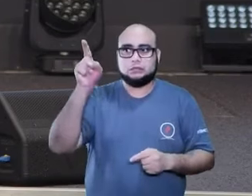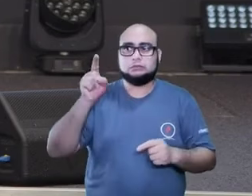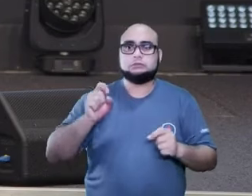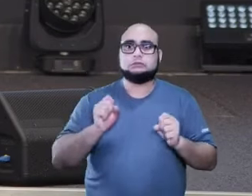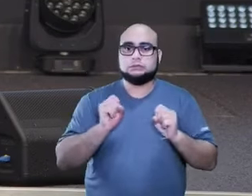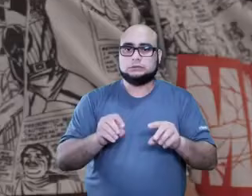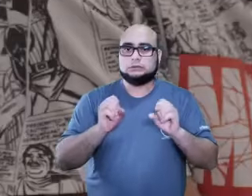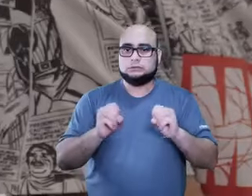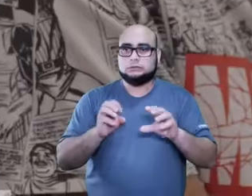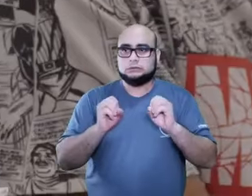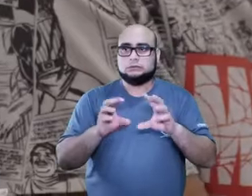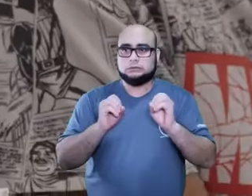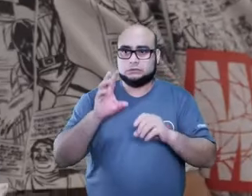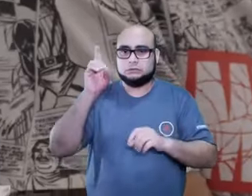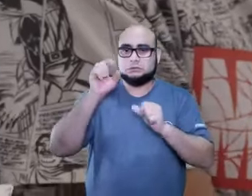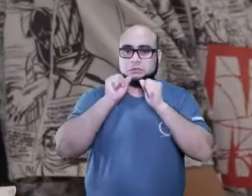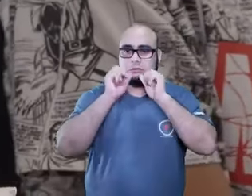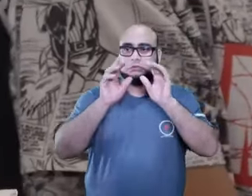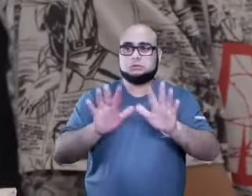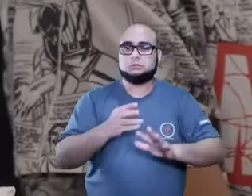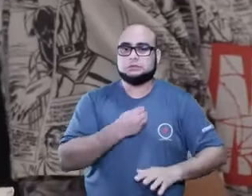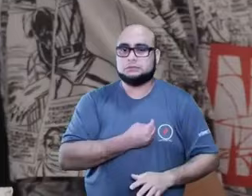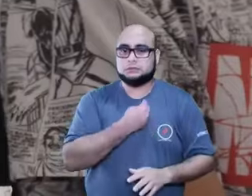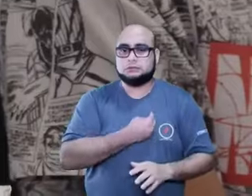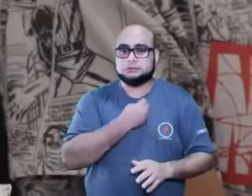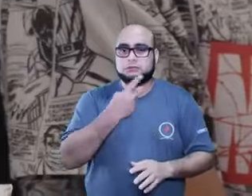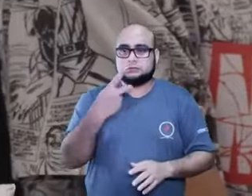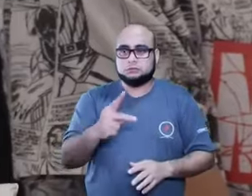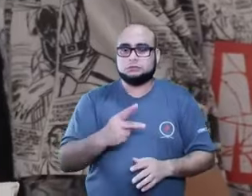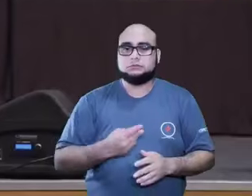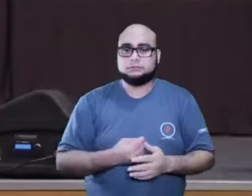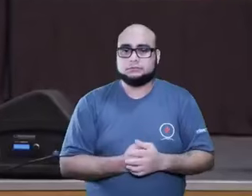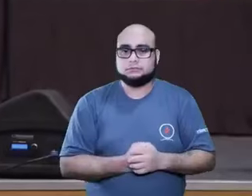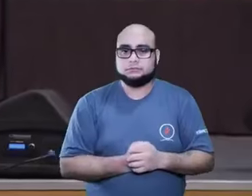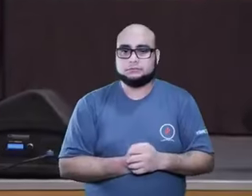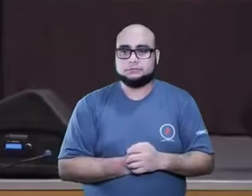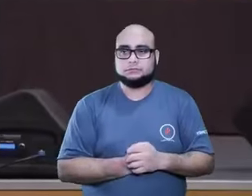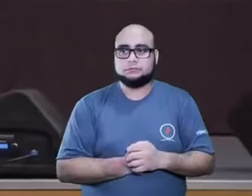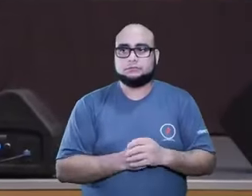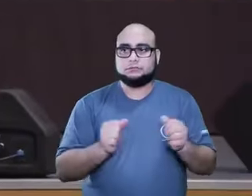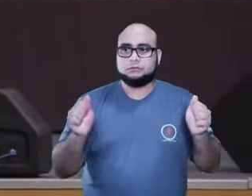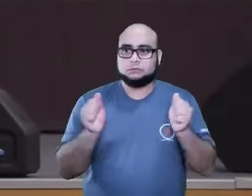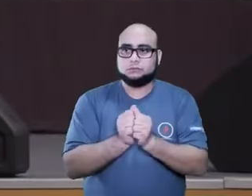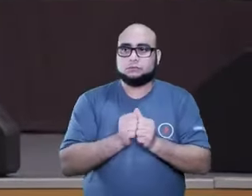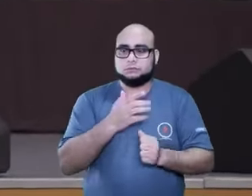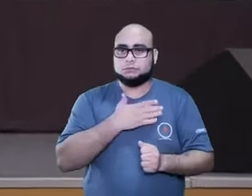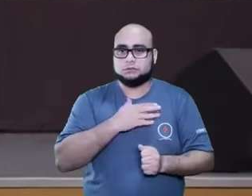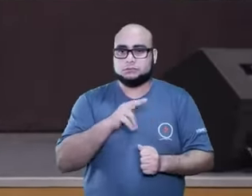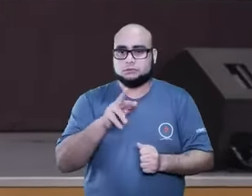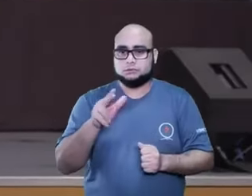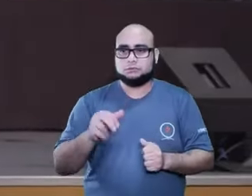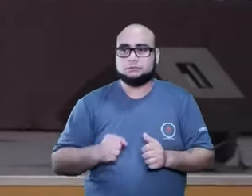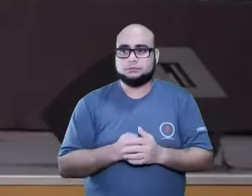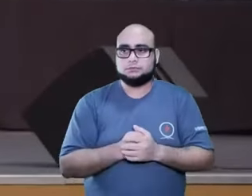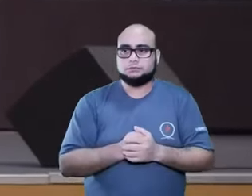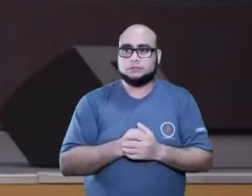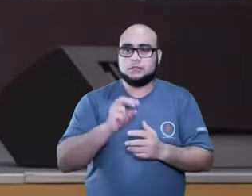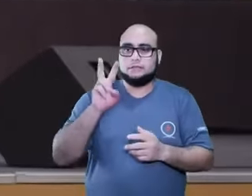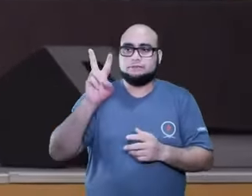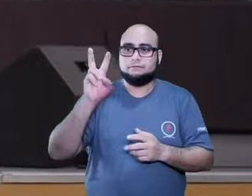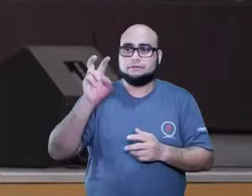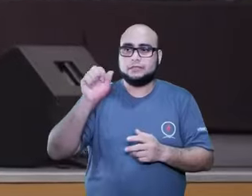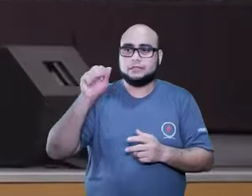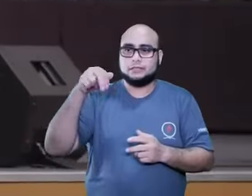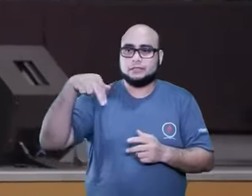Deus abençoe muito a vida da senhora, tá bom? Eu estou acompanhado do meu irmão Vander de Araújo, não